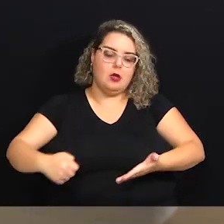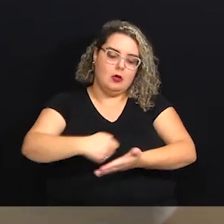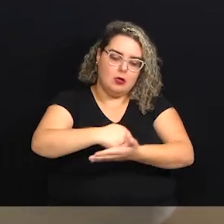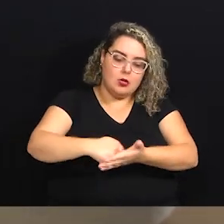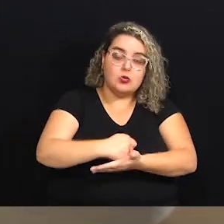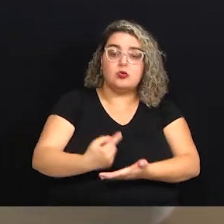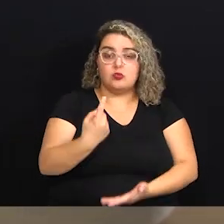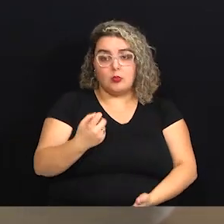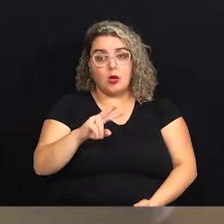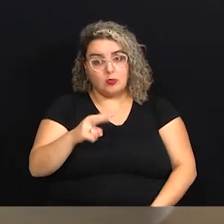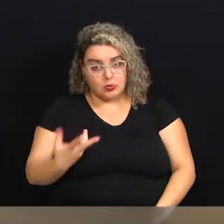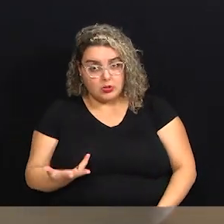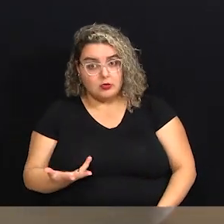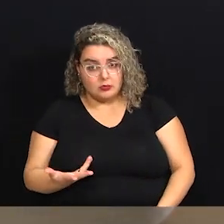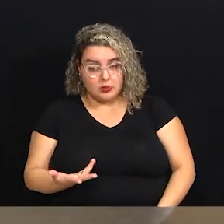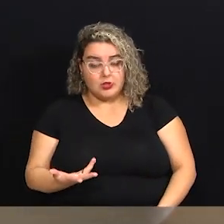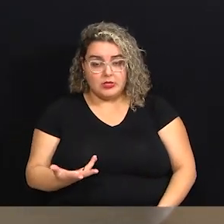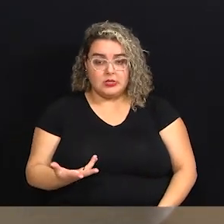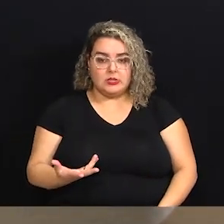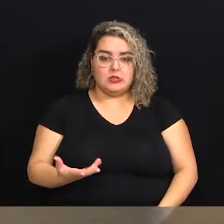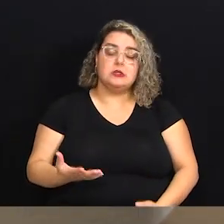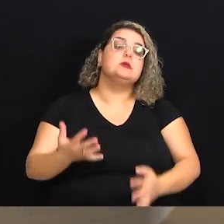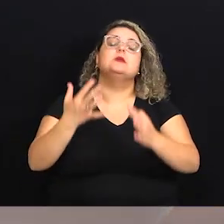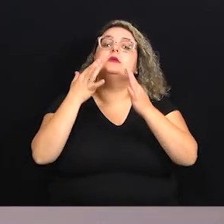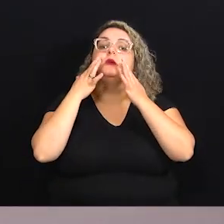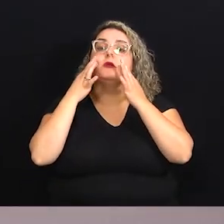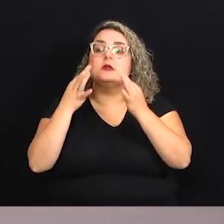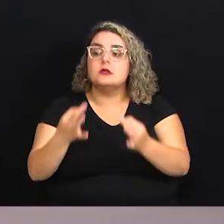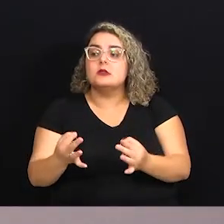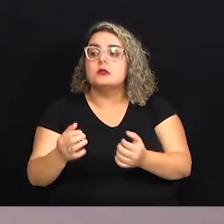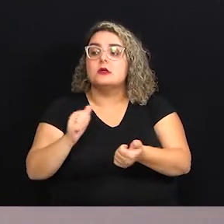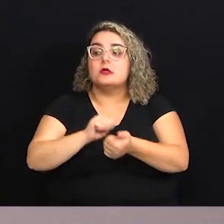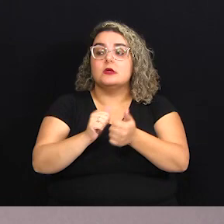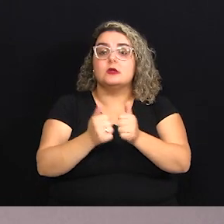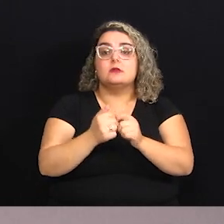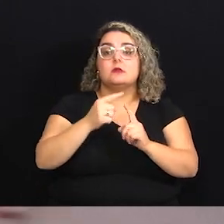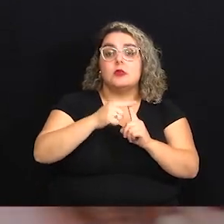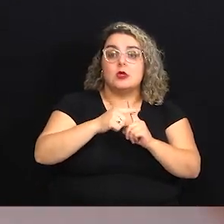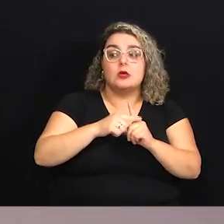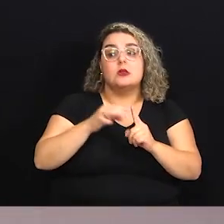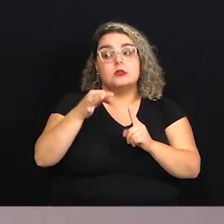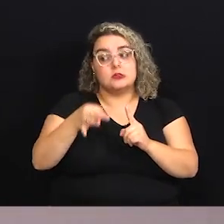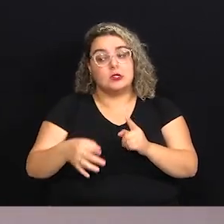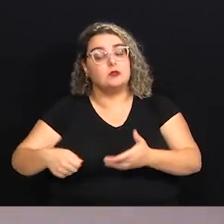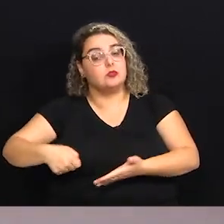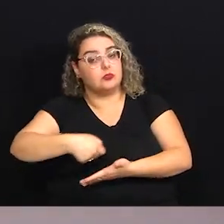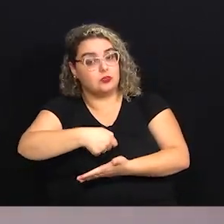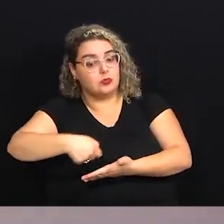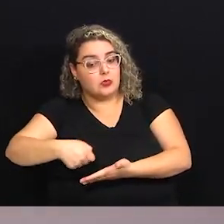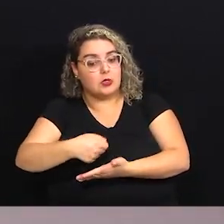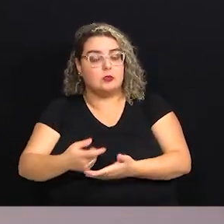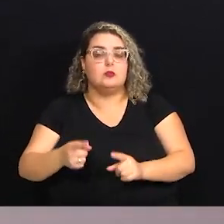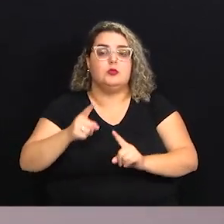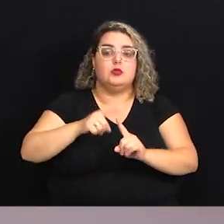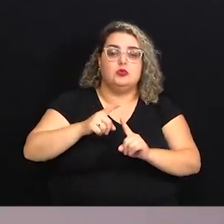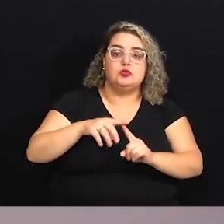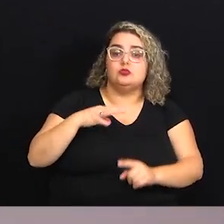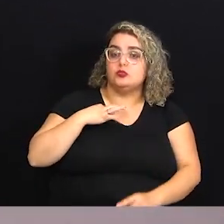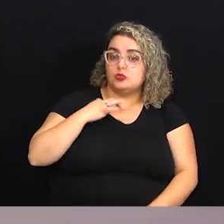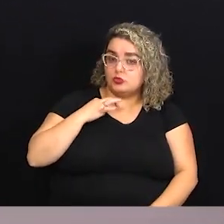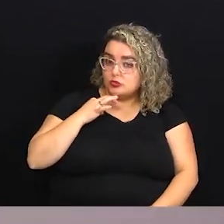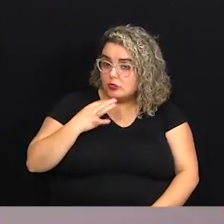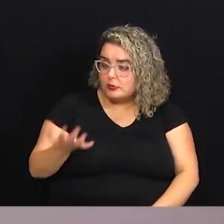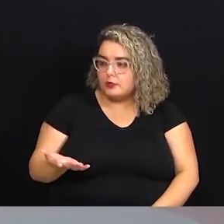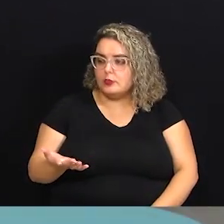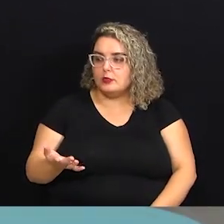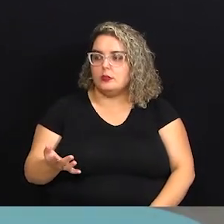ferro todas de uma vez. E sempre se atentar a ajustar a temperatura correta desse ferro para o tipo adequado